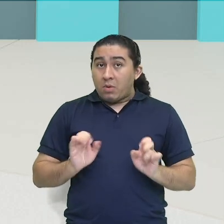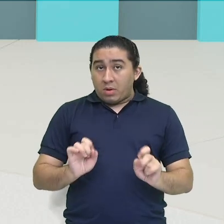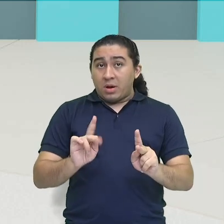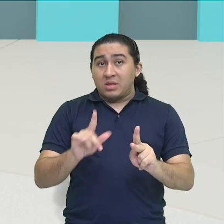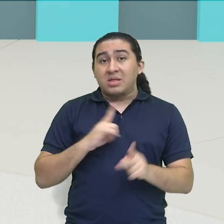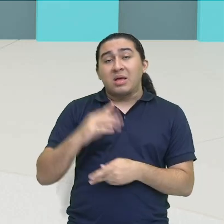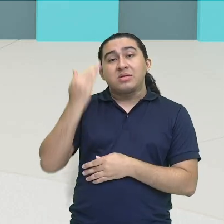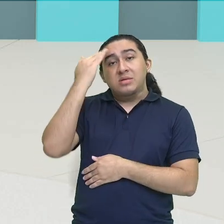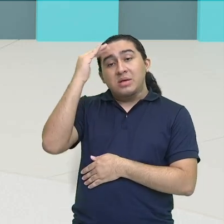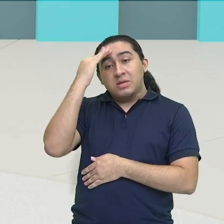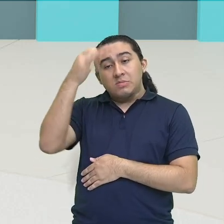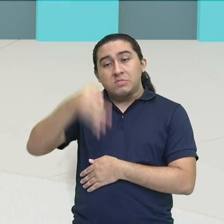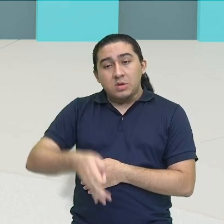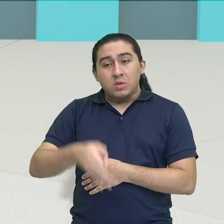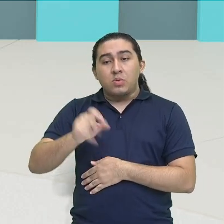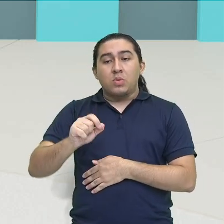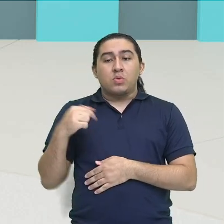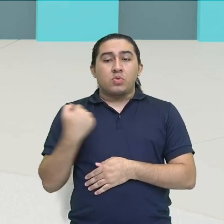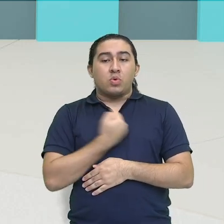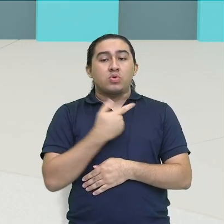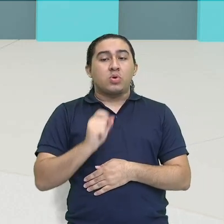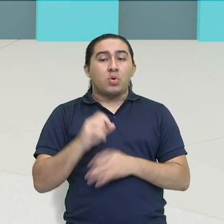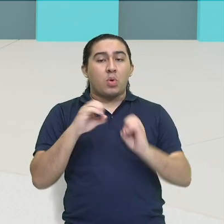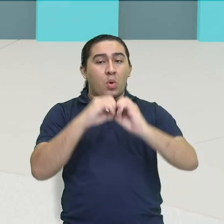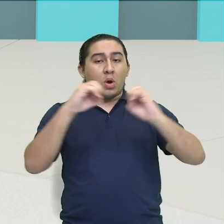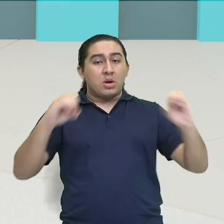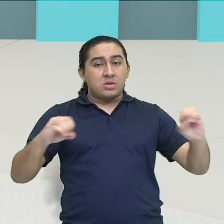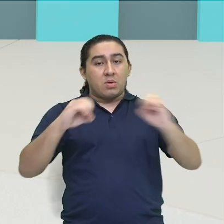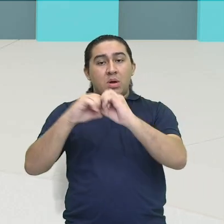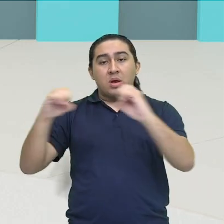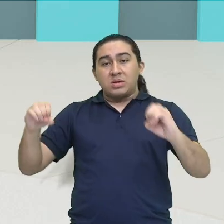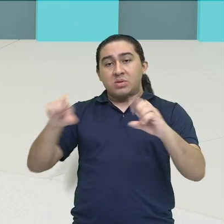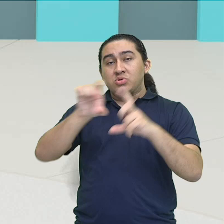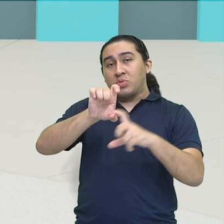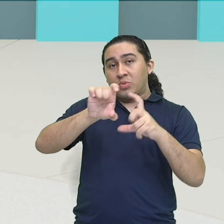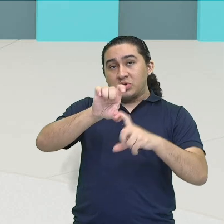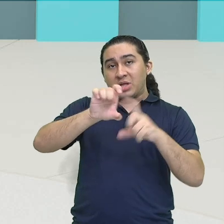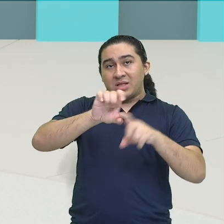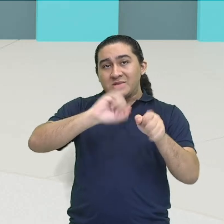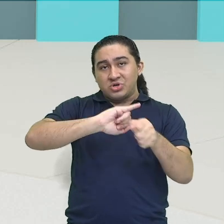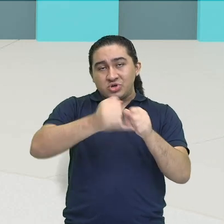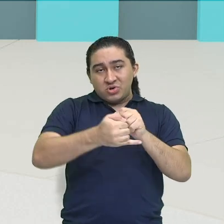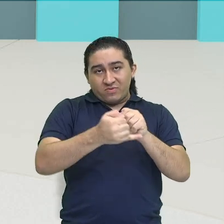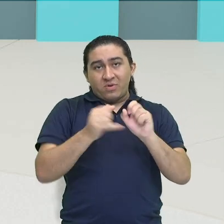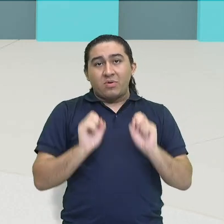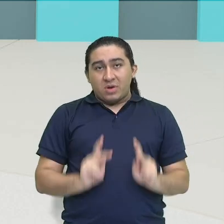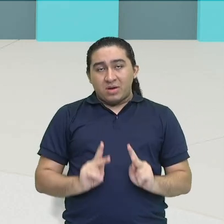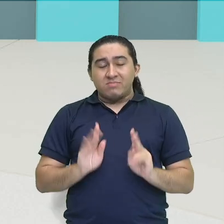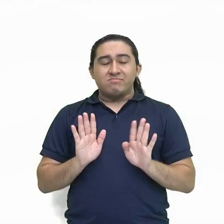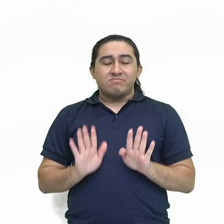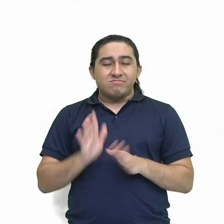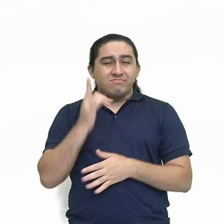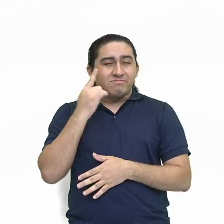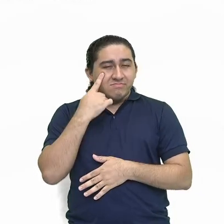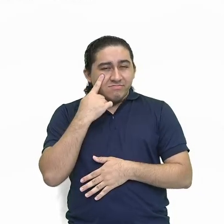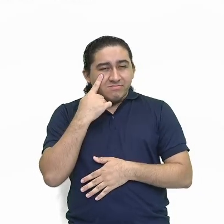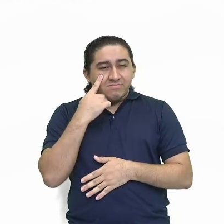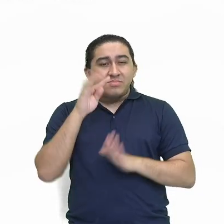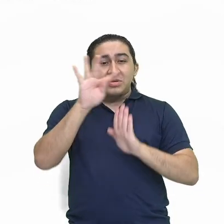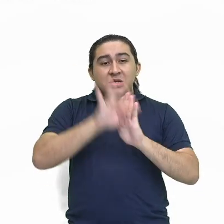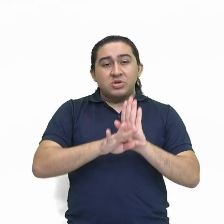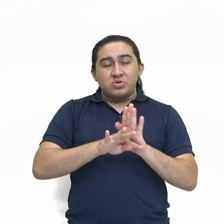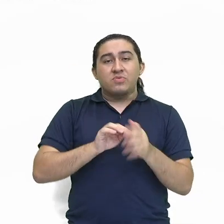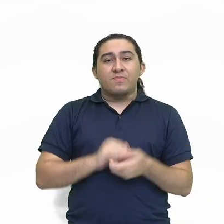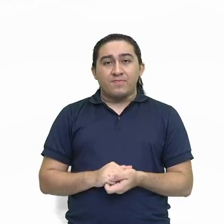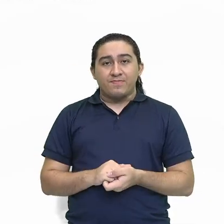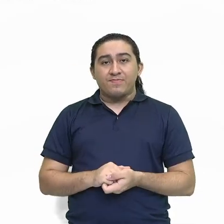para trabalharmos as nossas orações subordinadas adjetivas. Então, vamos ver aqui o texto, Lenda